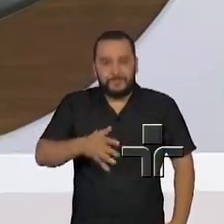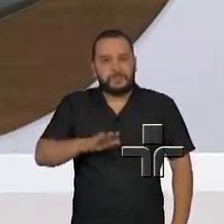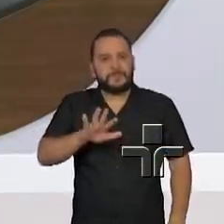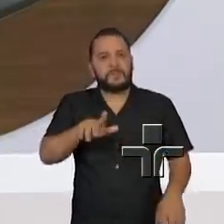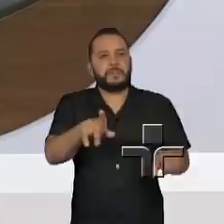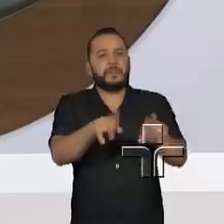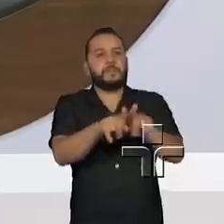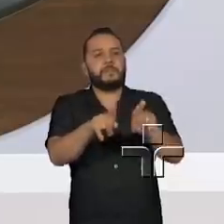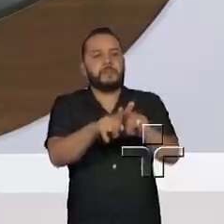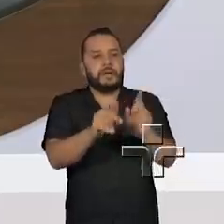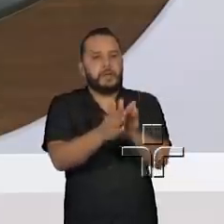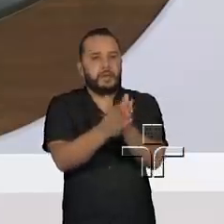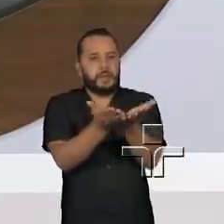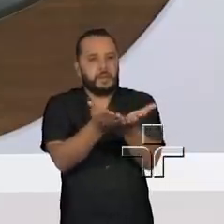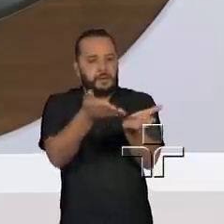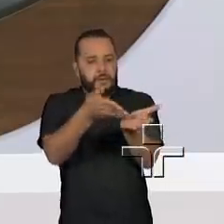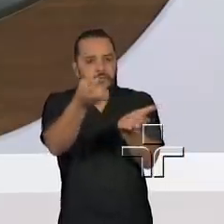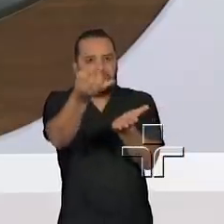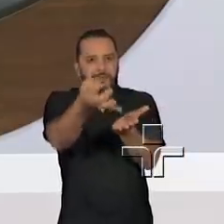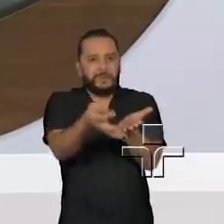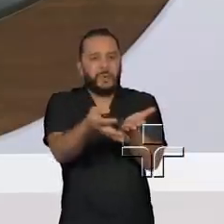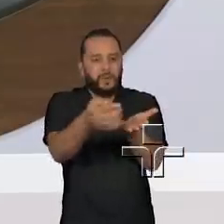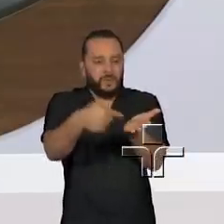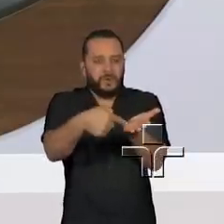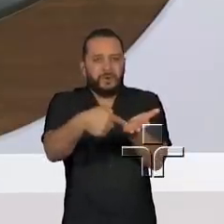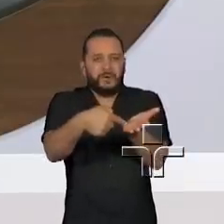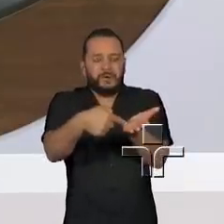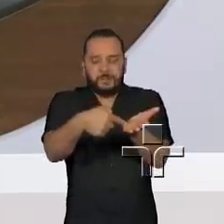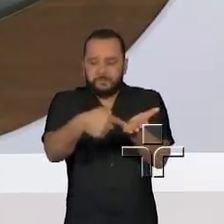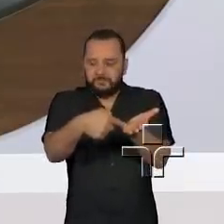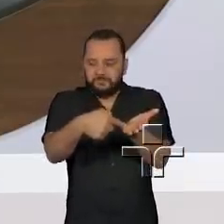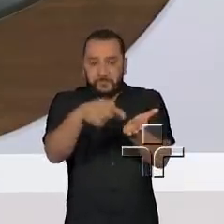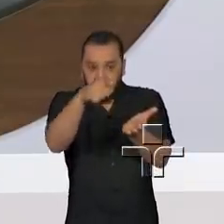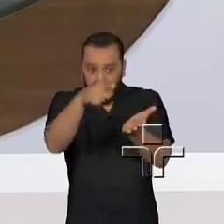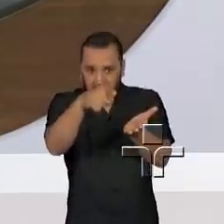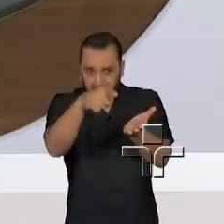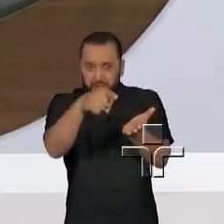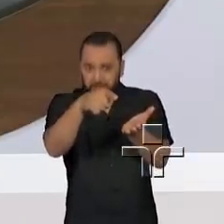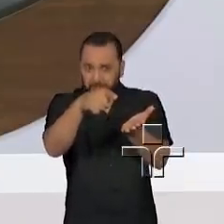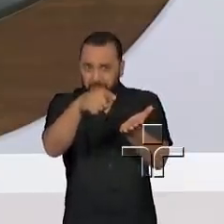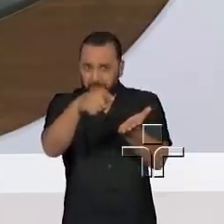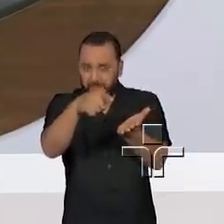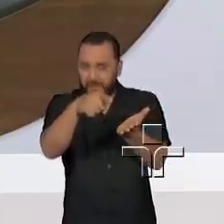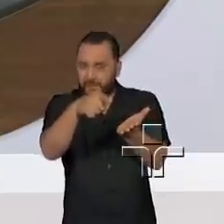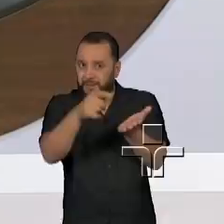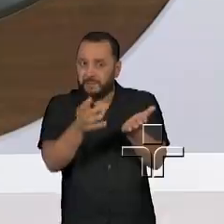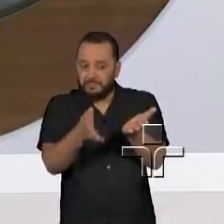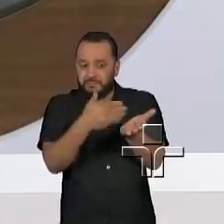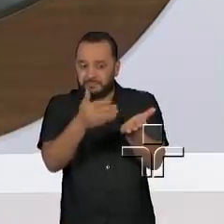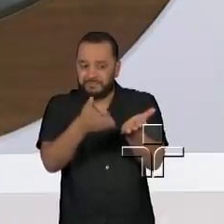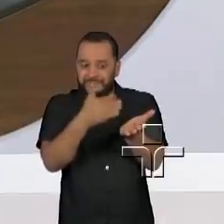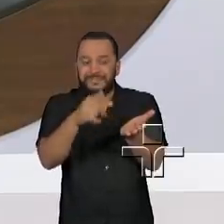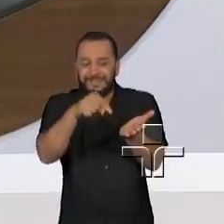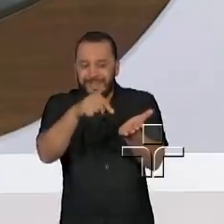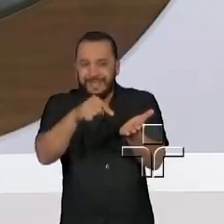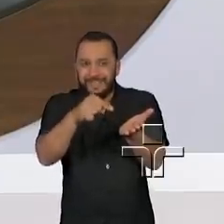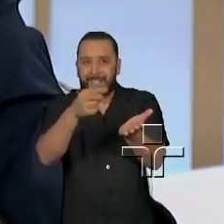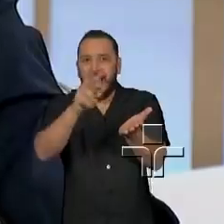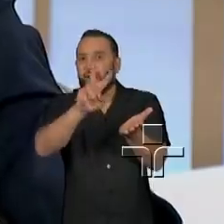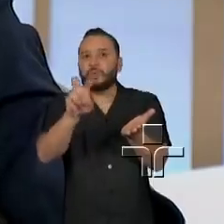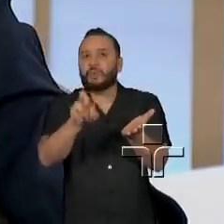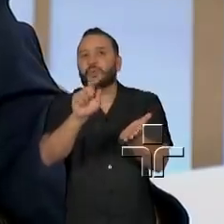livro, e o senhor trata desse assunto em vários lugares, mas enfim,